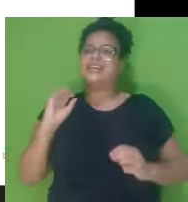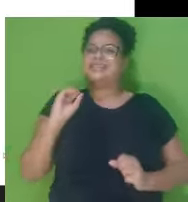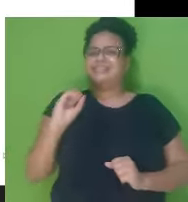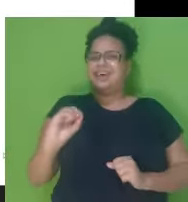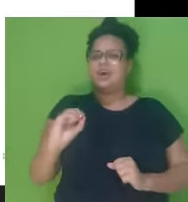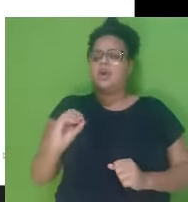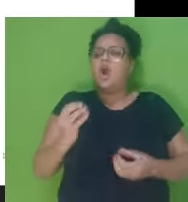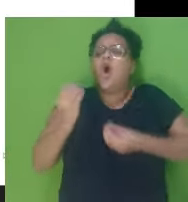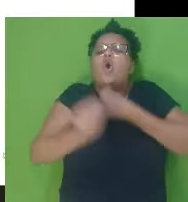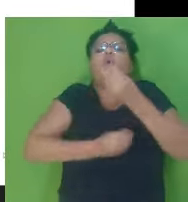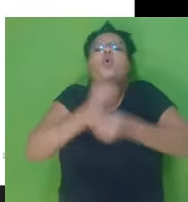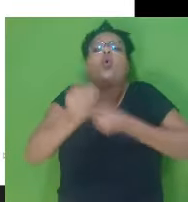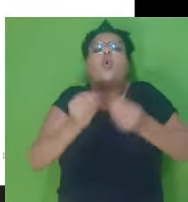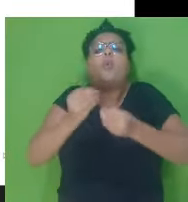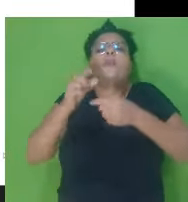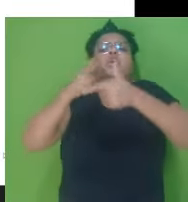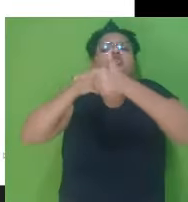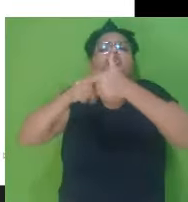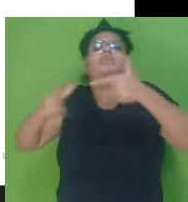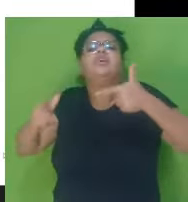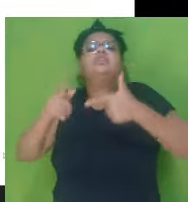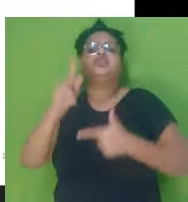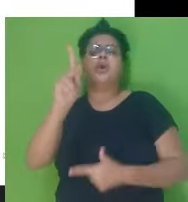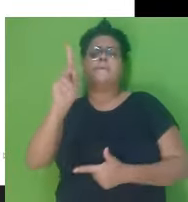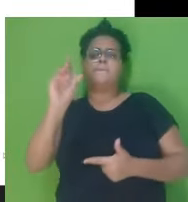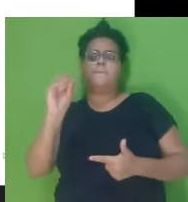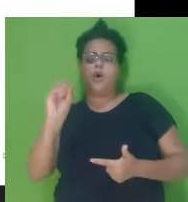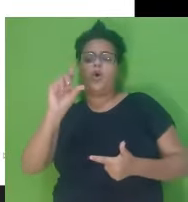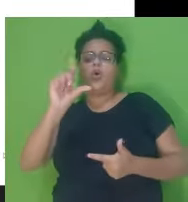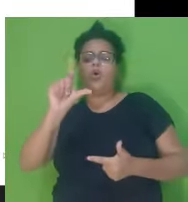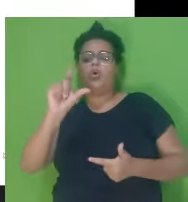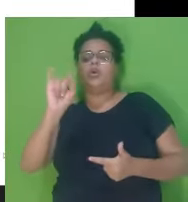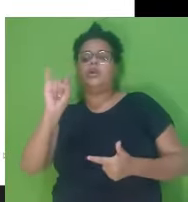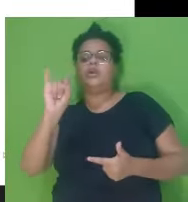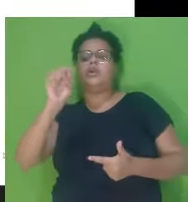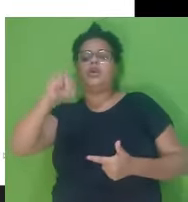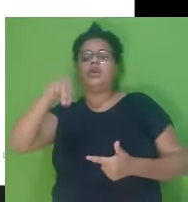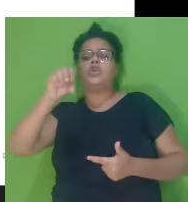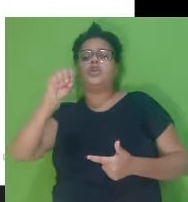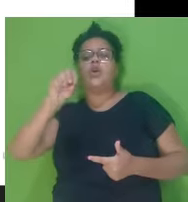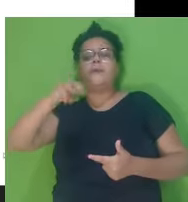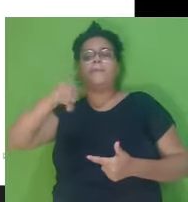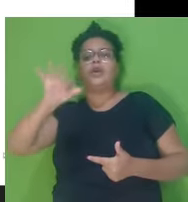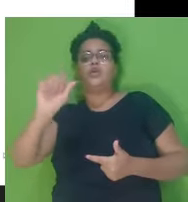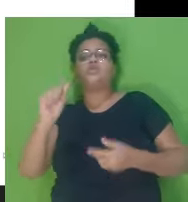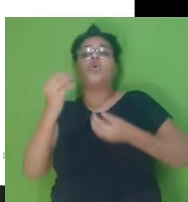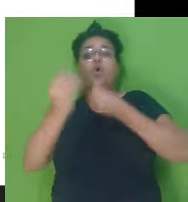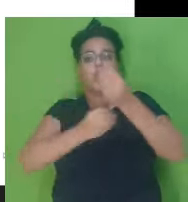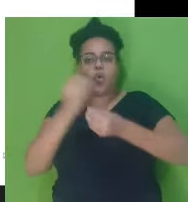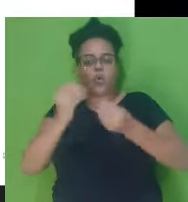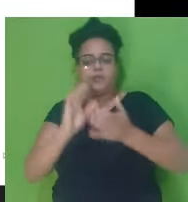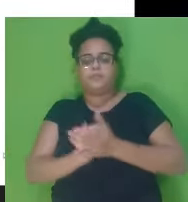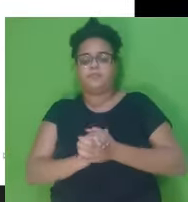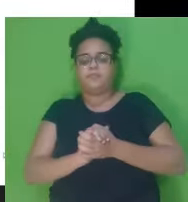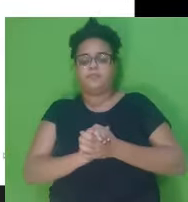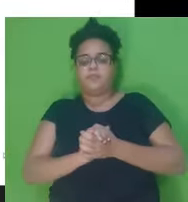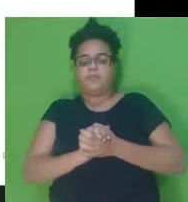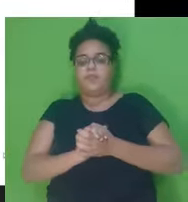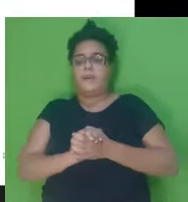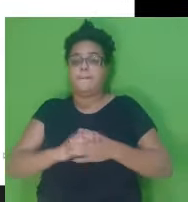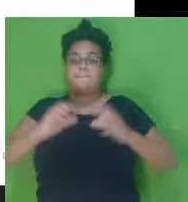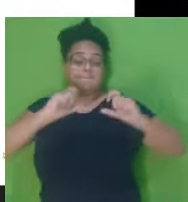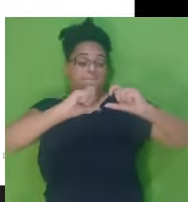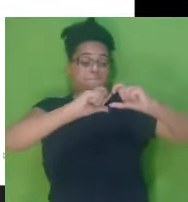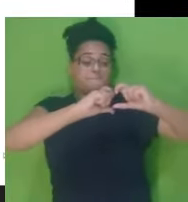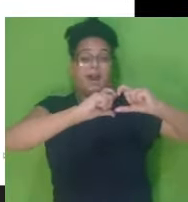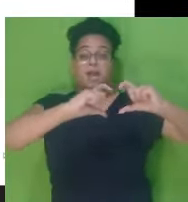Como que divide polinômios, vocês se lembram? A gente faz assim. A gente pega a parcela